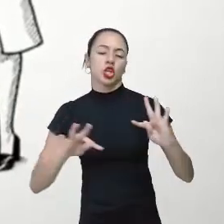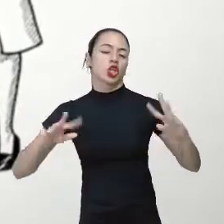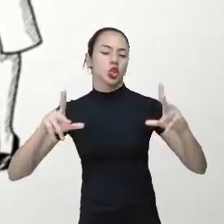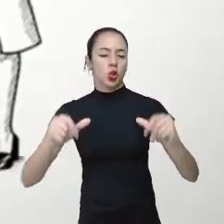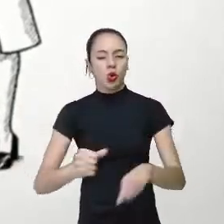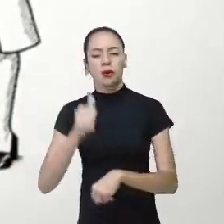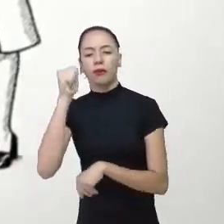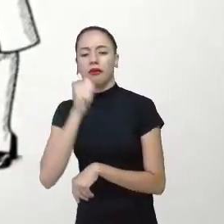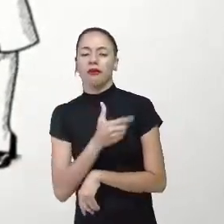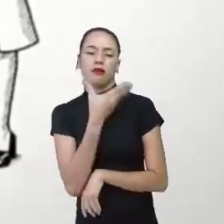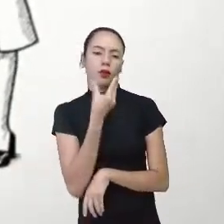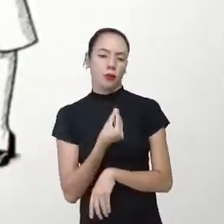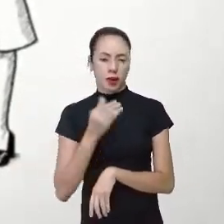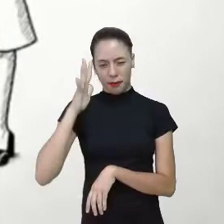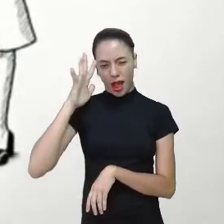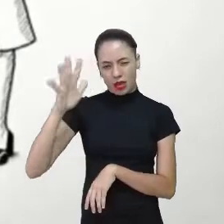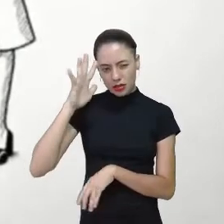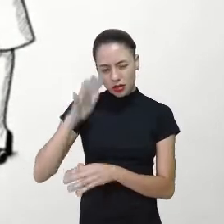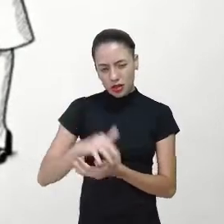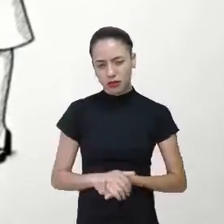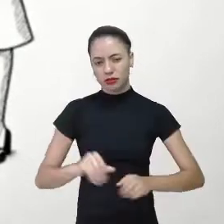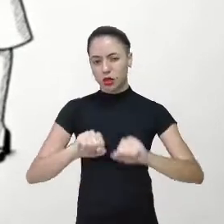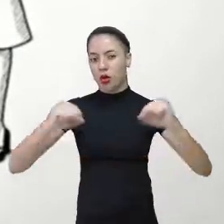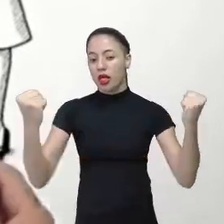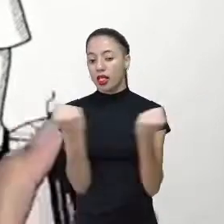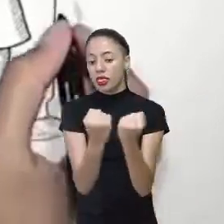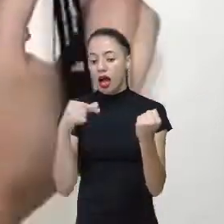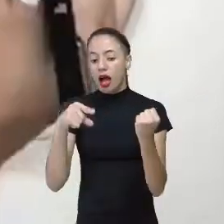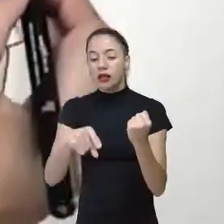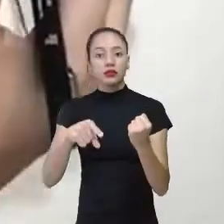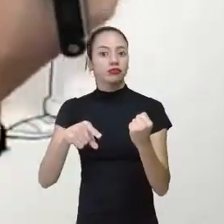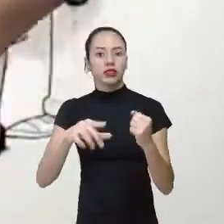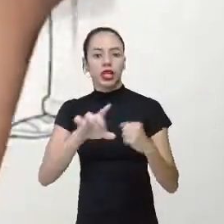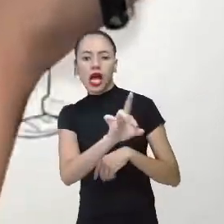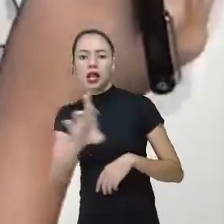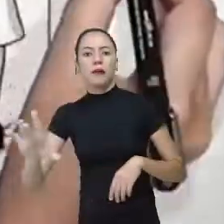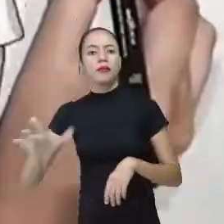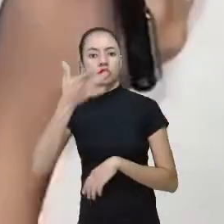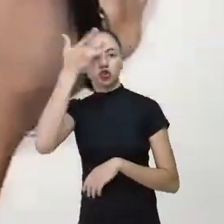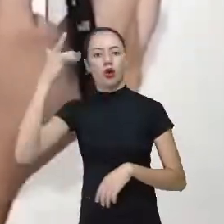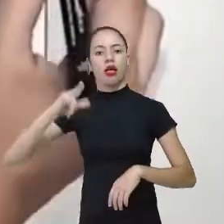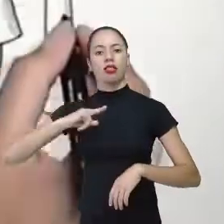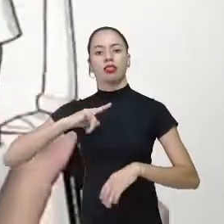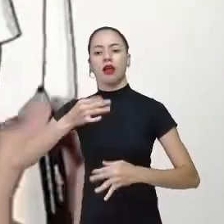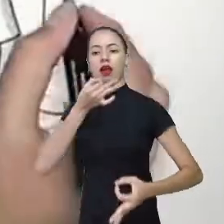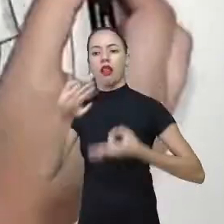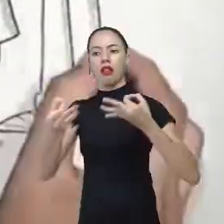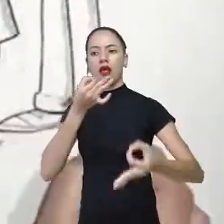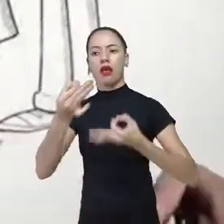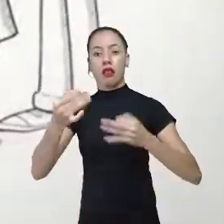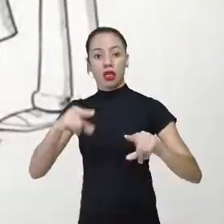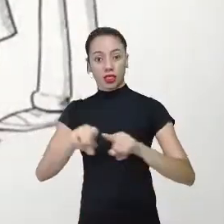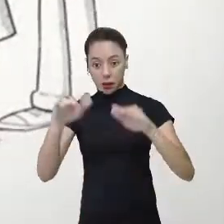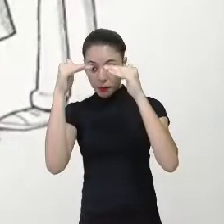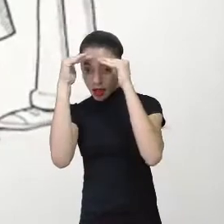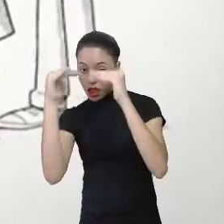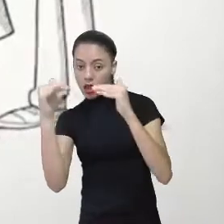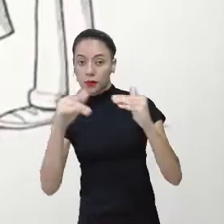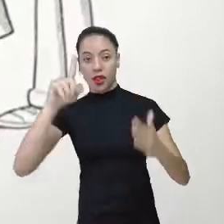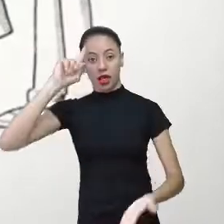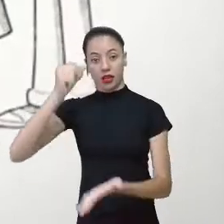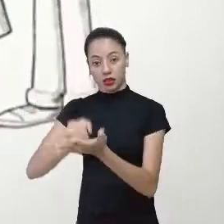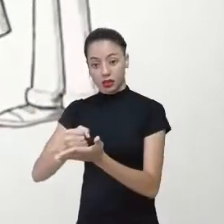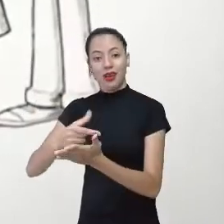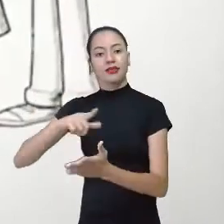todos os homens. Uma sociedade em que cada pessoa tenha voz e seja respeitada para tomar as decisões que impactam a